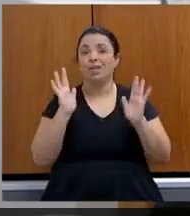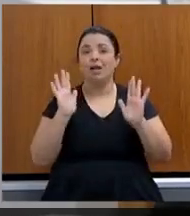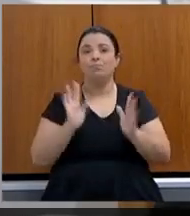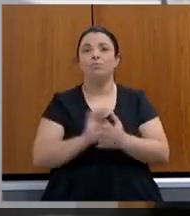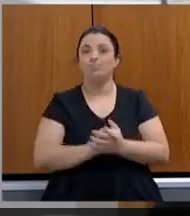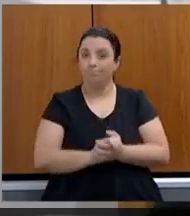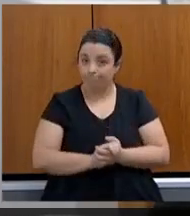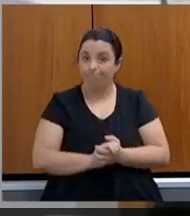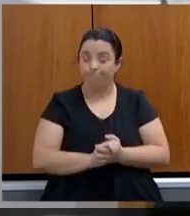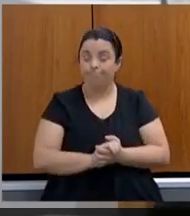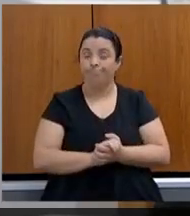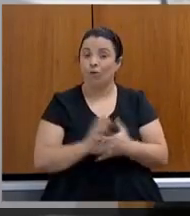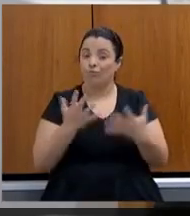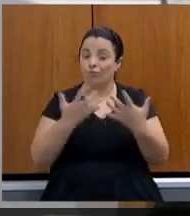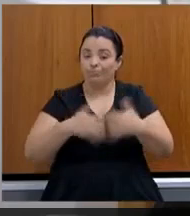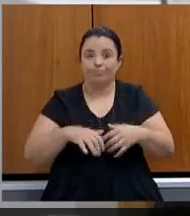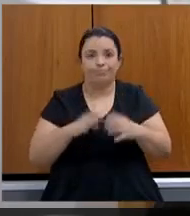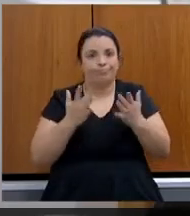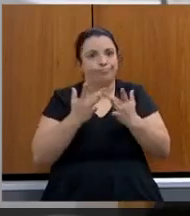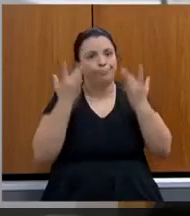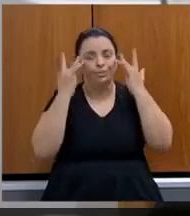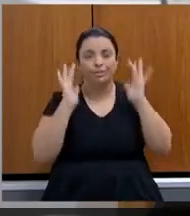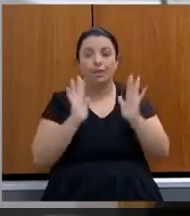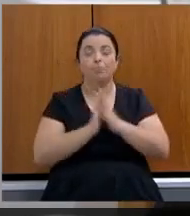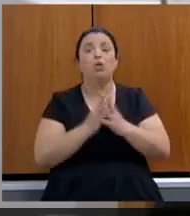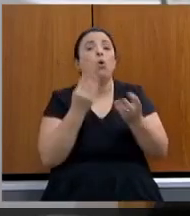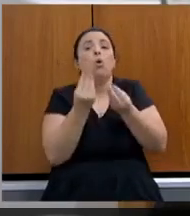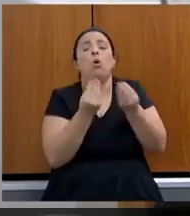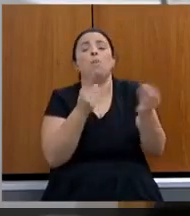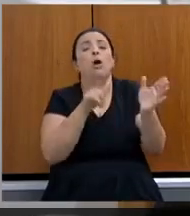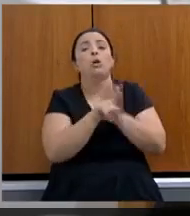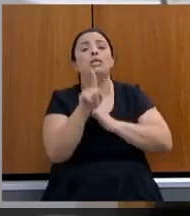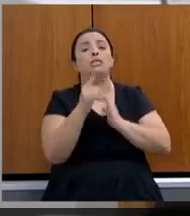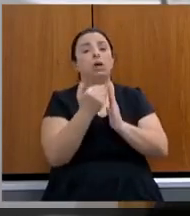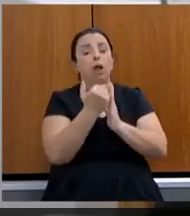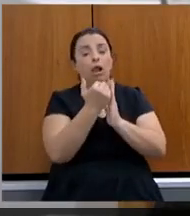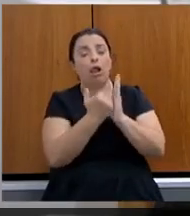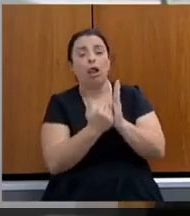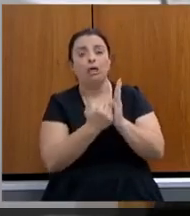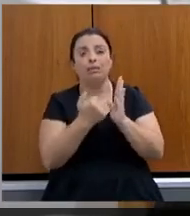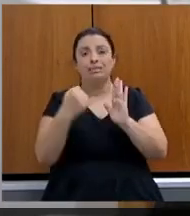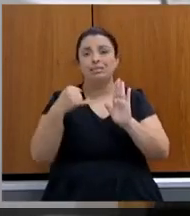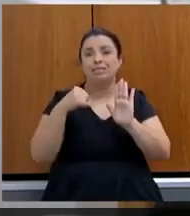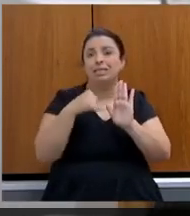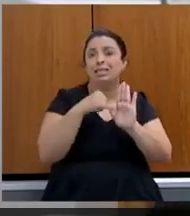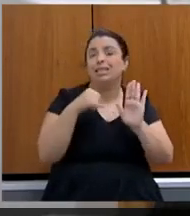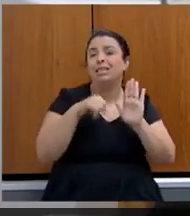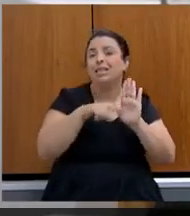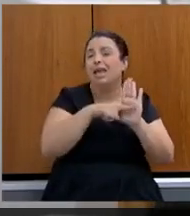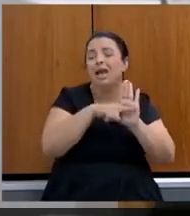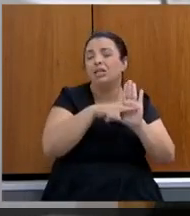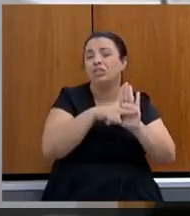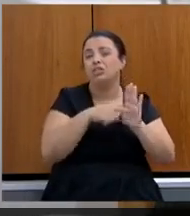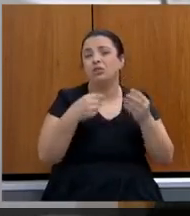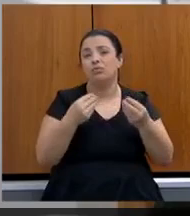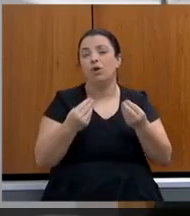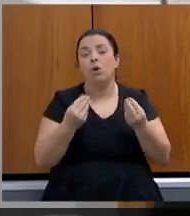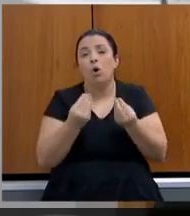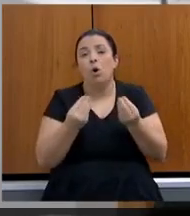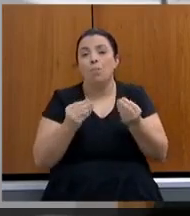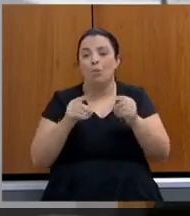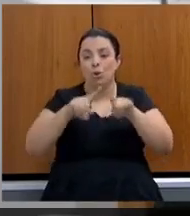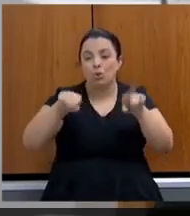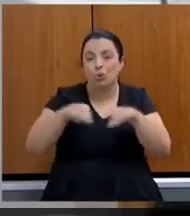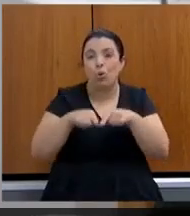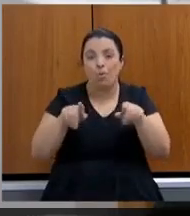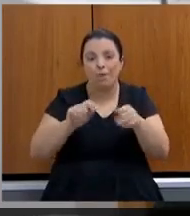nós termos esse balanço uma diferença negativa diminuindo as matrículas de vazão fechamento de turma